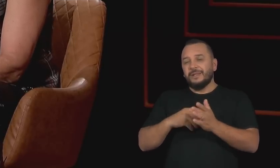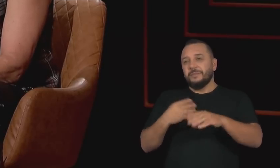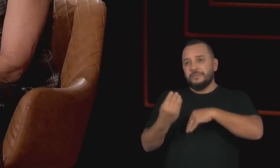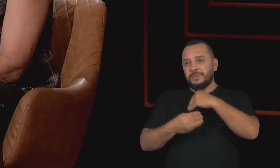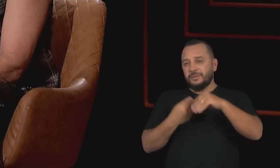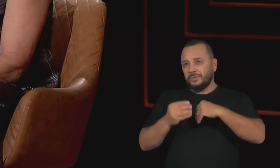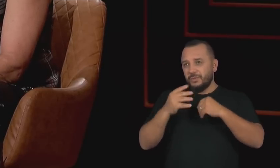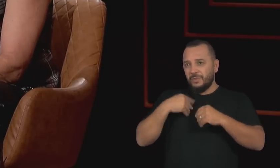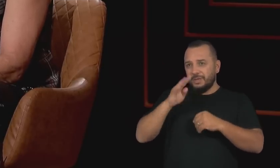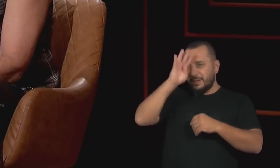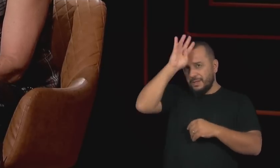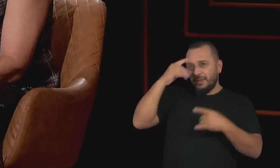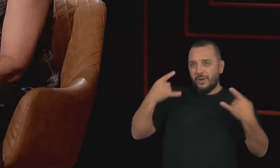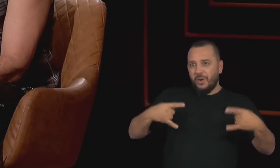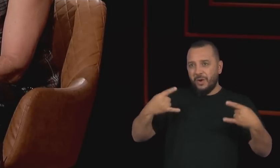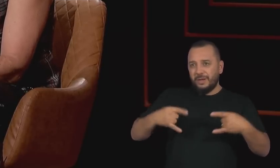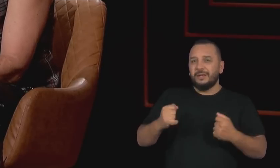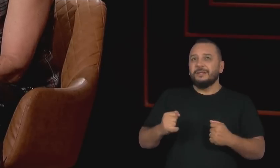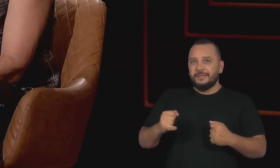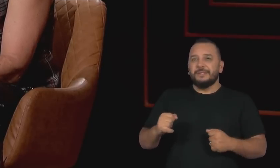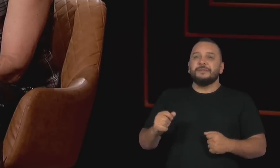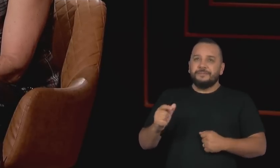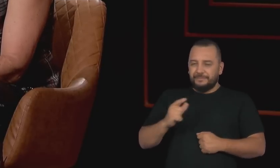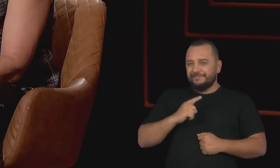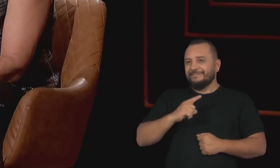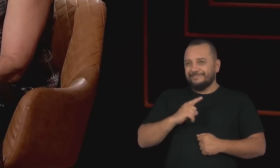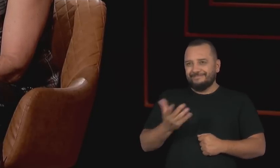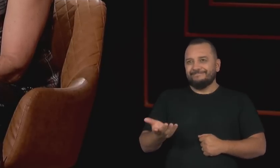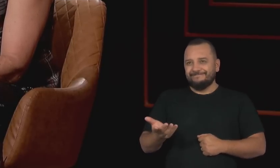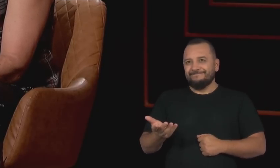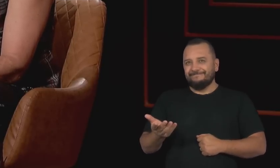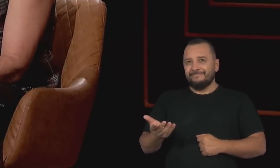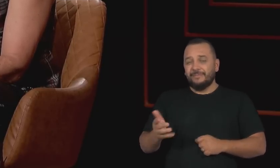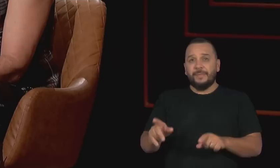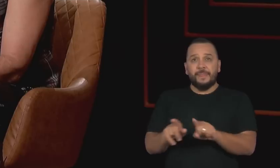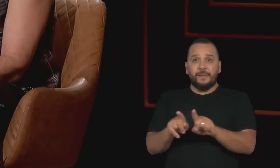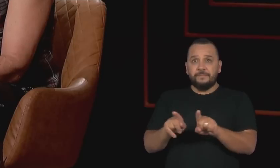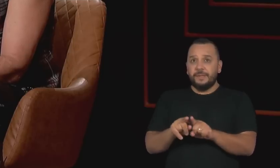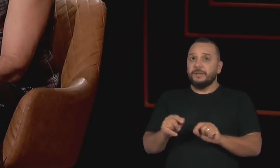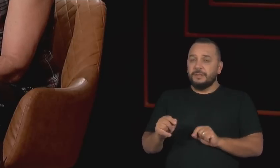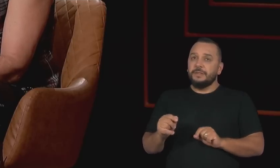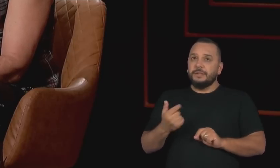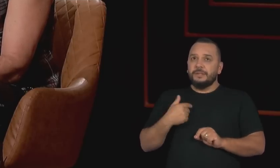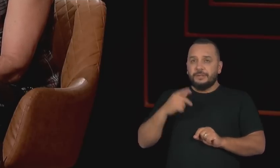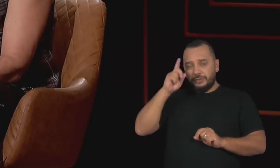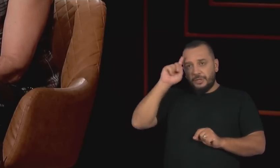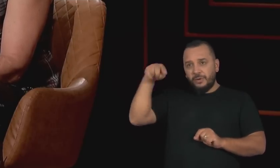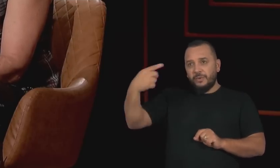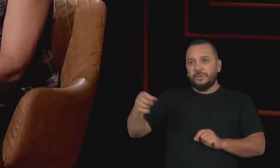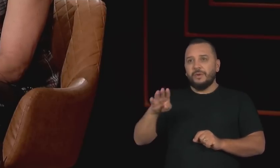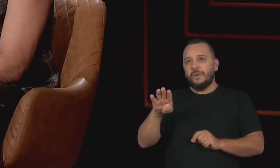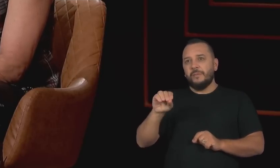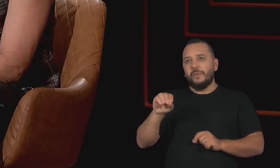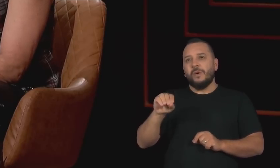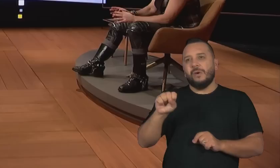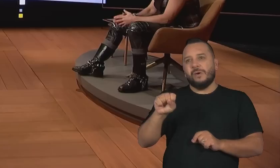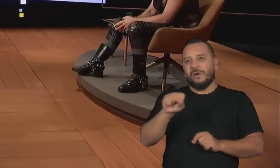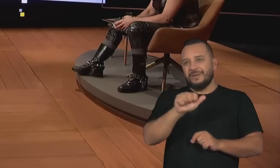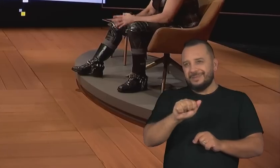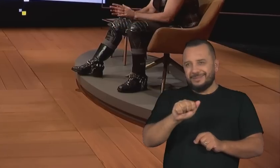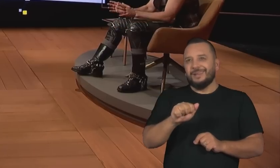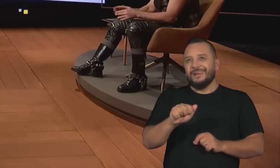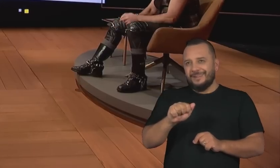core, mistura de heavy metal punk e hardcore. E no dia seguinte eu vou tocar uma bossa furiosa, que é uma bossa